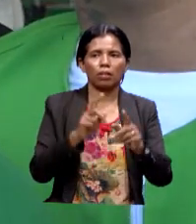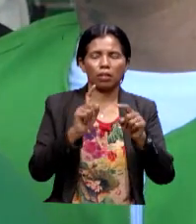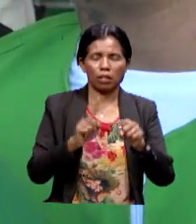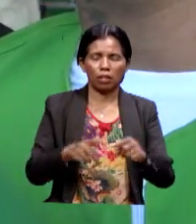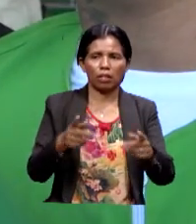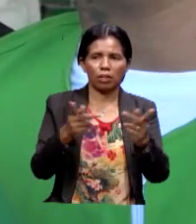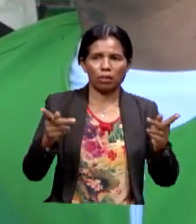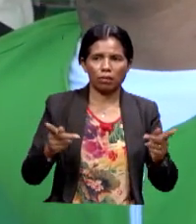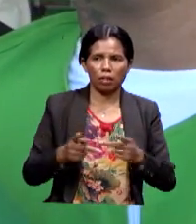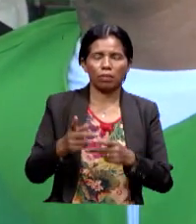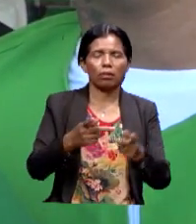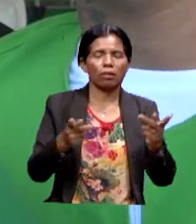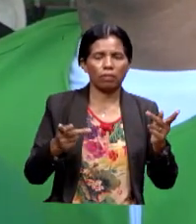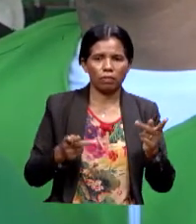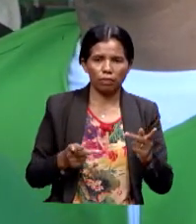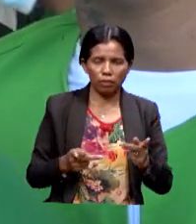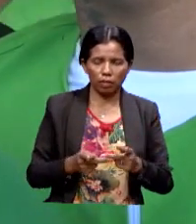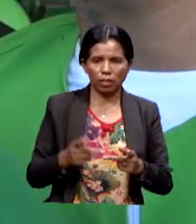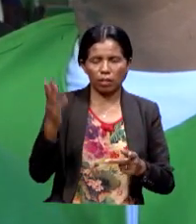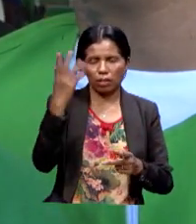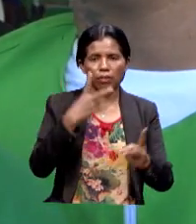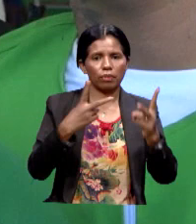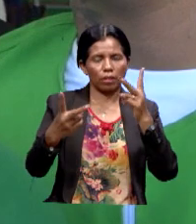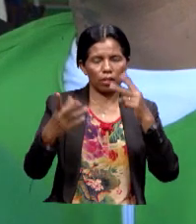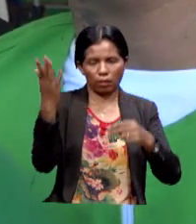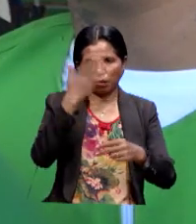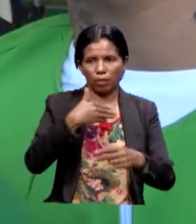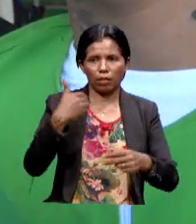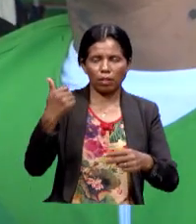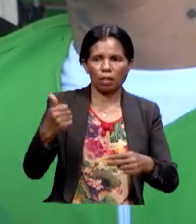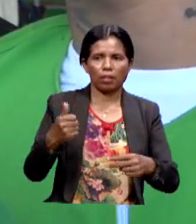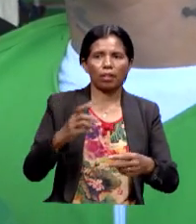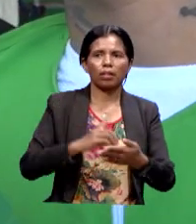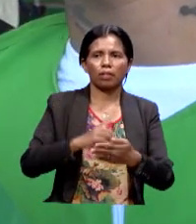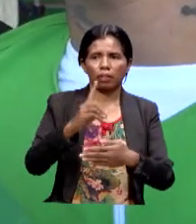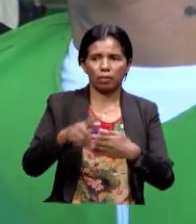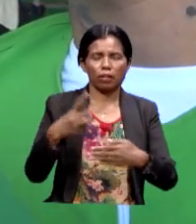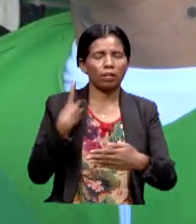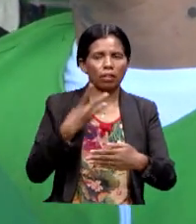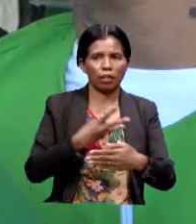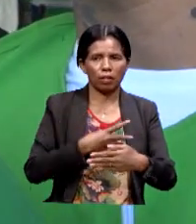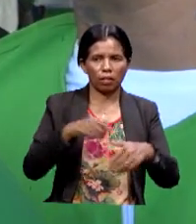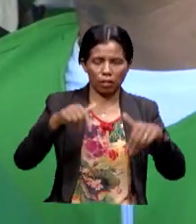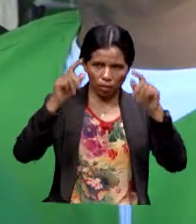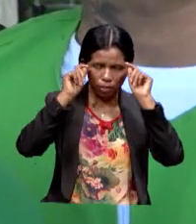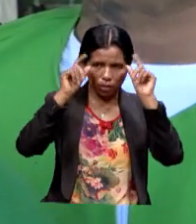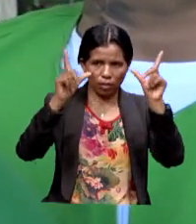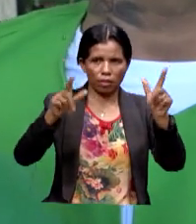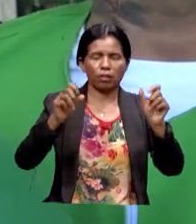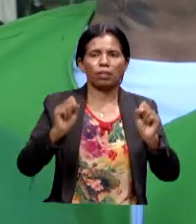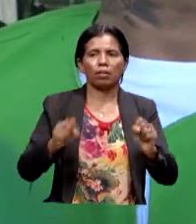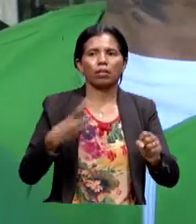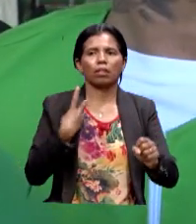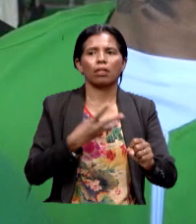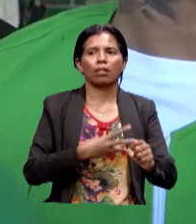zona para turismo. Zona de Nebema que bele desenvolve e tenha ai combote de Timor. Hoje não é e